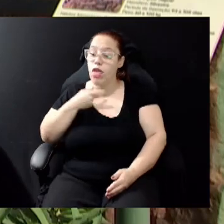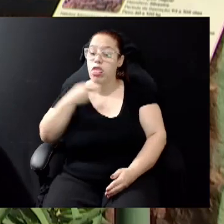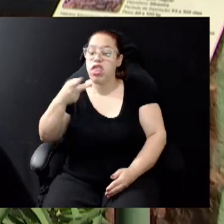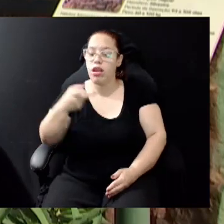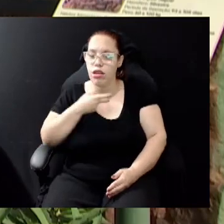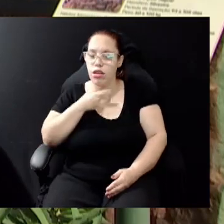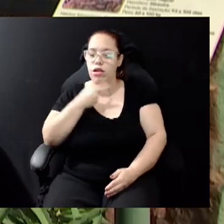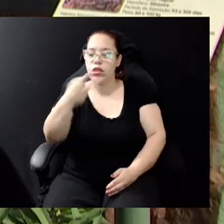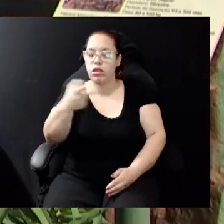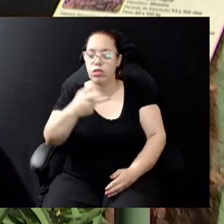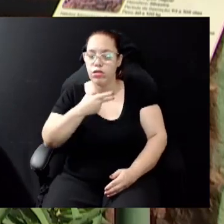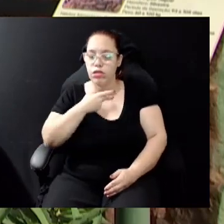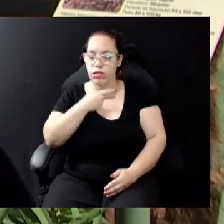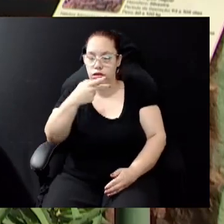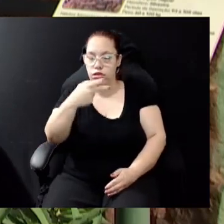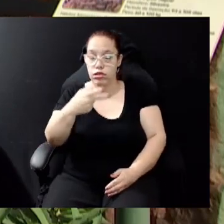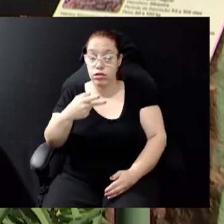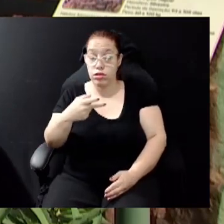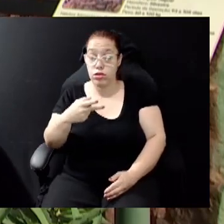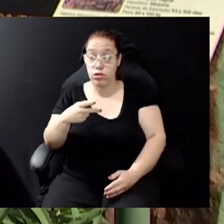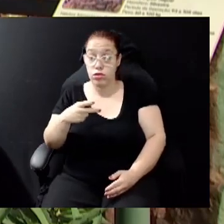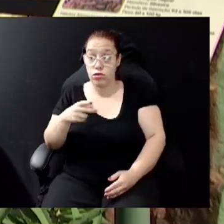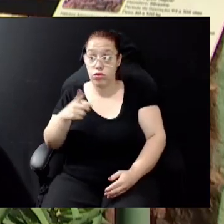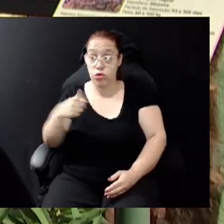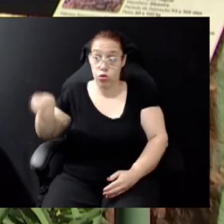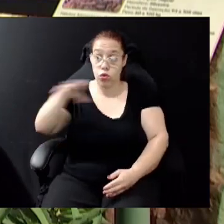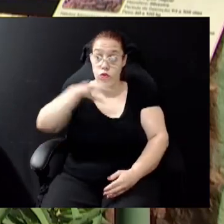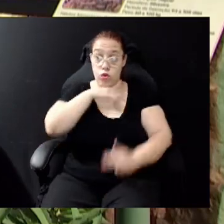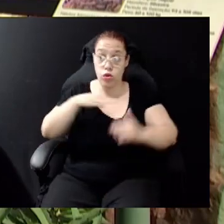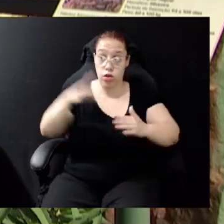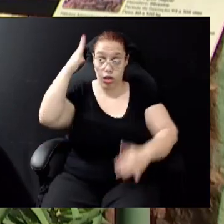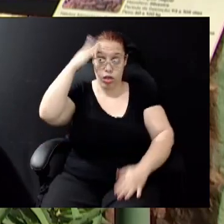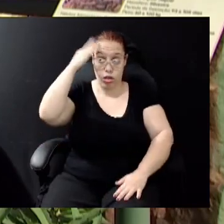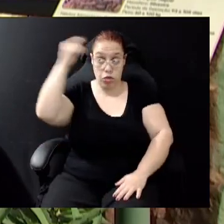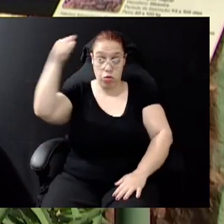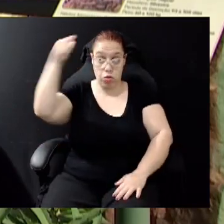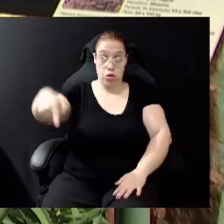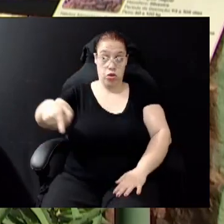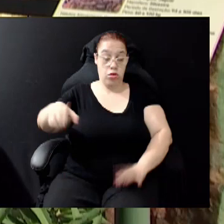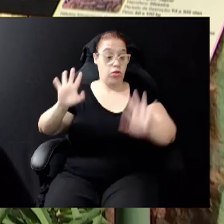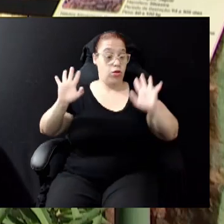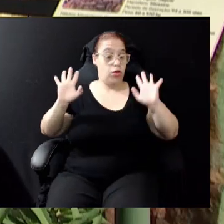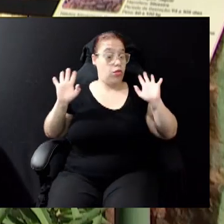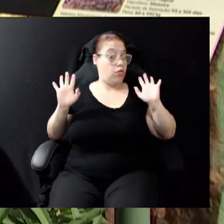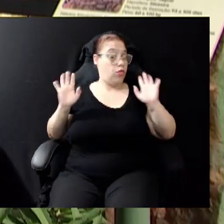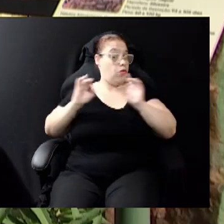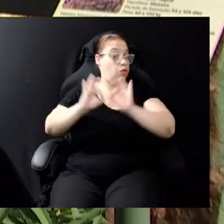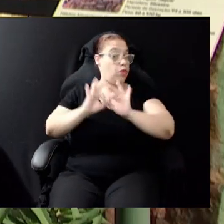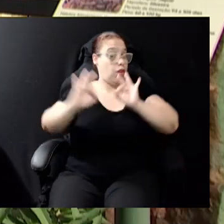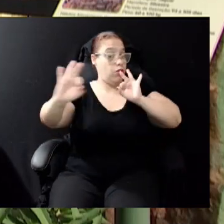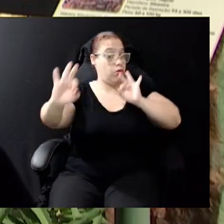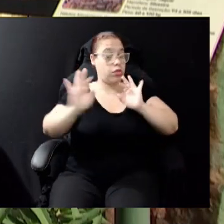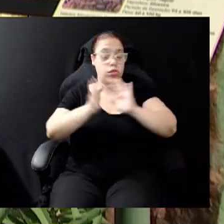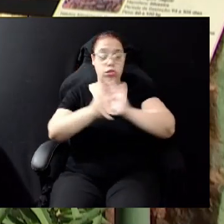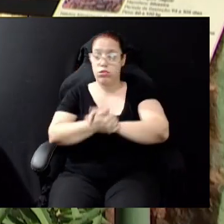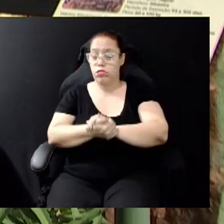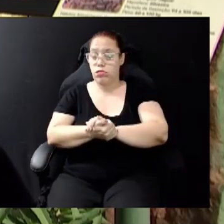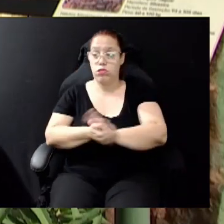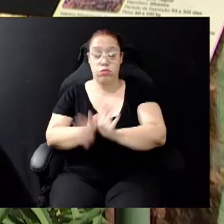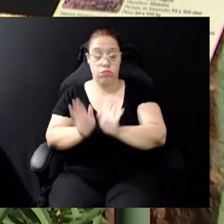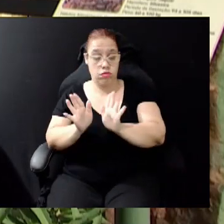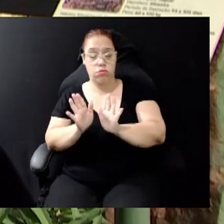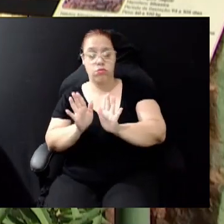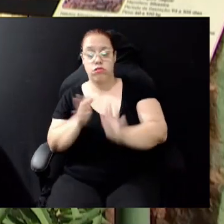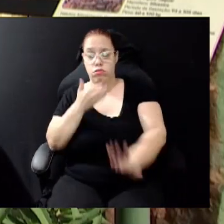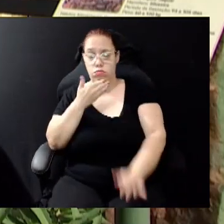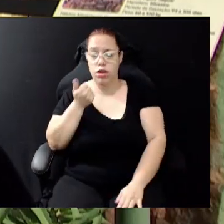esse esturro, os demais animais sabem que tem um outro componente ali por perto, tudo, né? E acaba